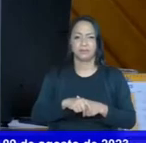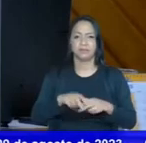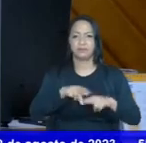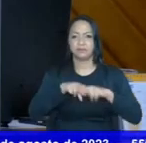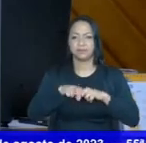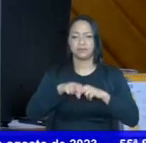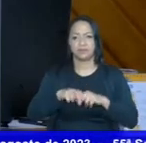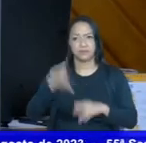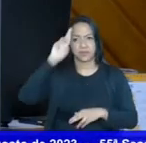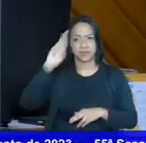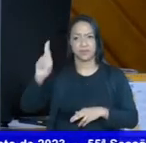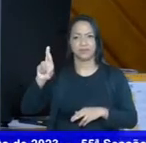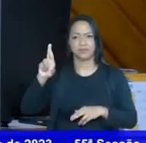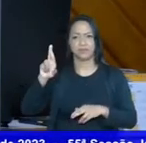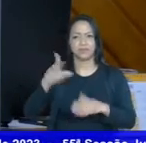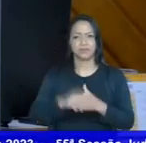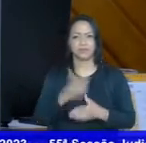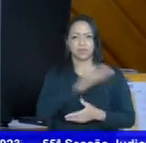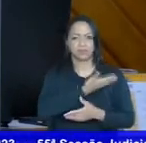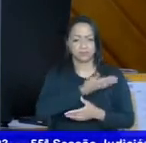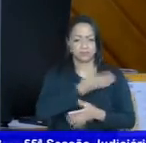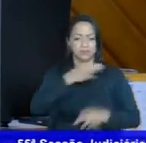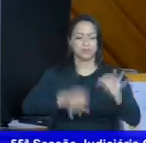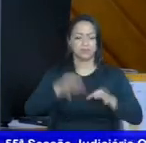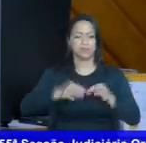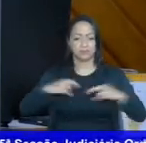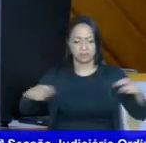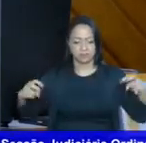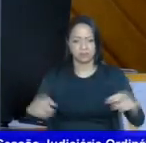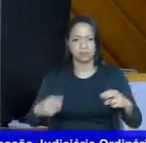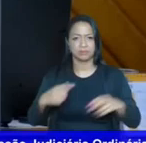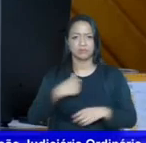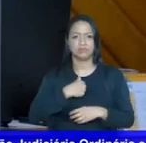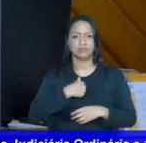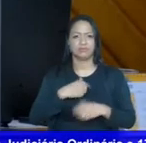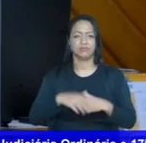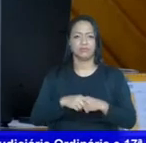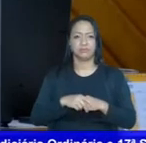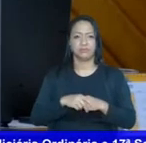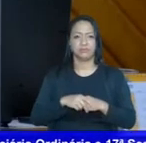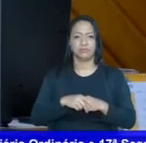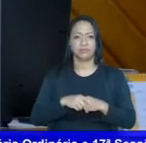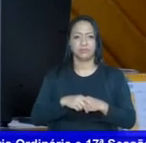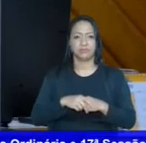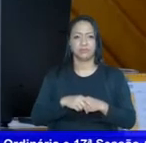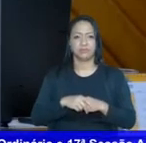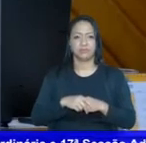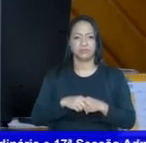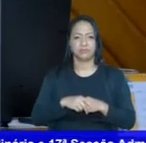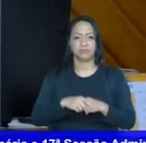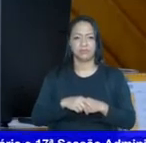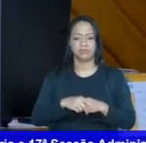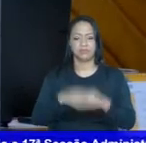Por isso, senhores colegas e juízes membros, eu faço essa